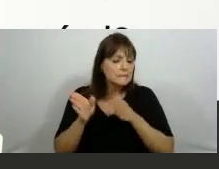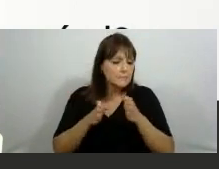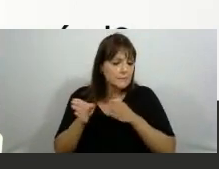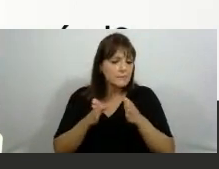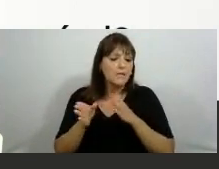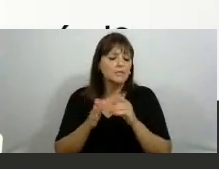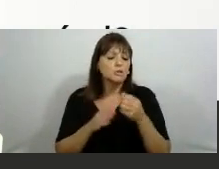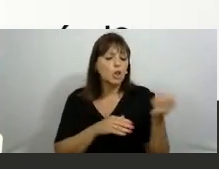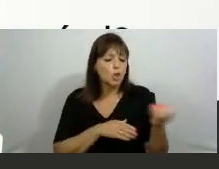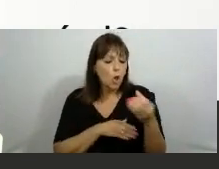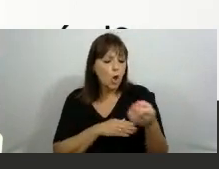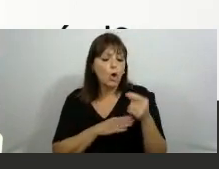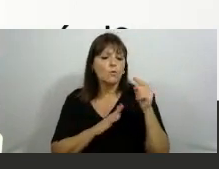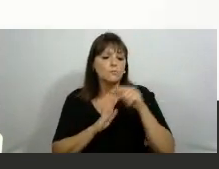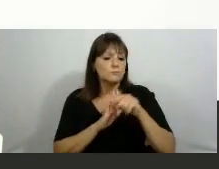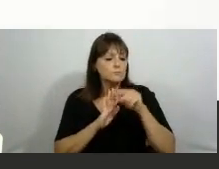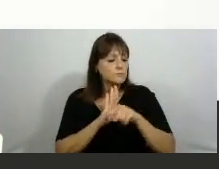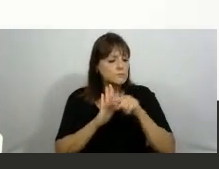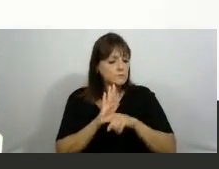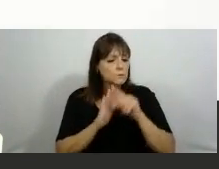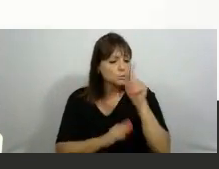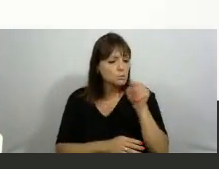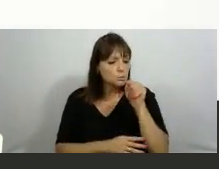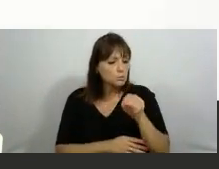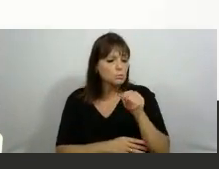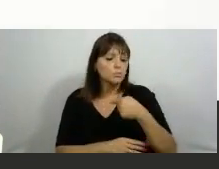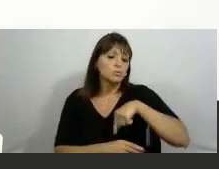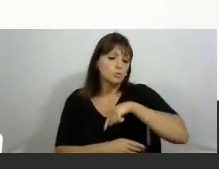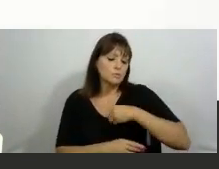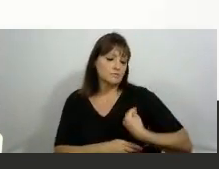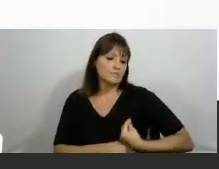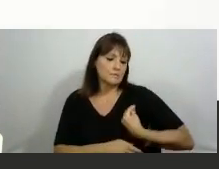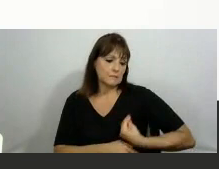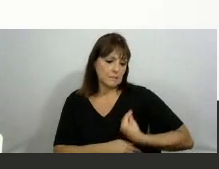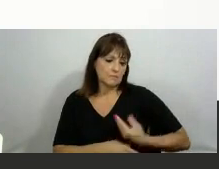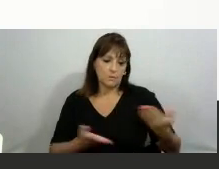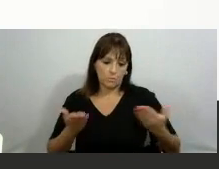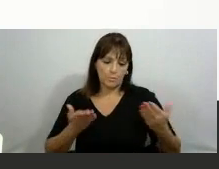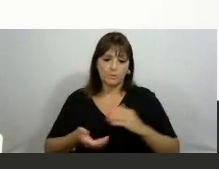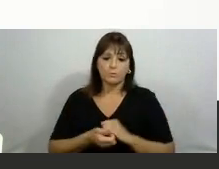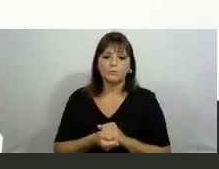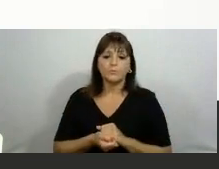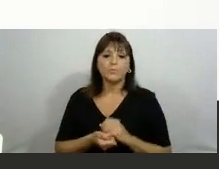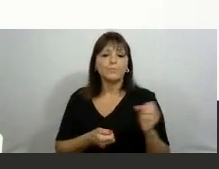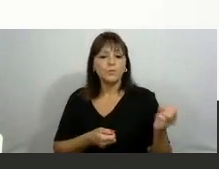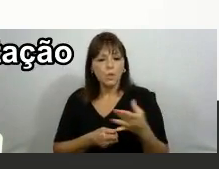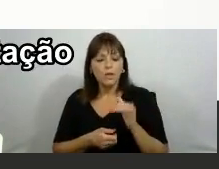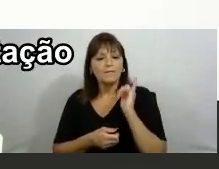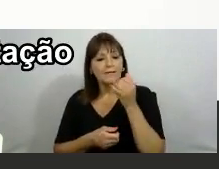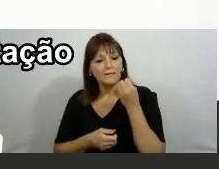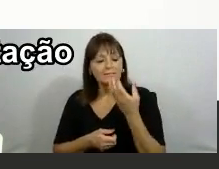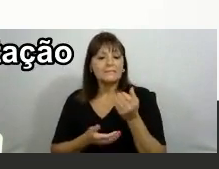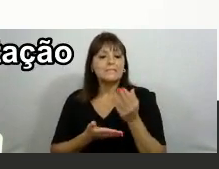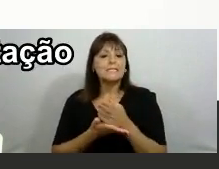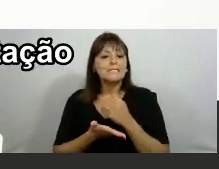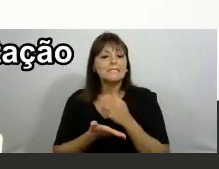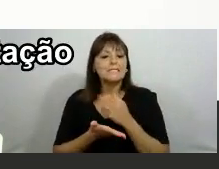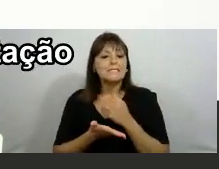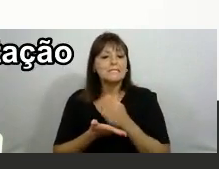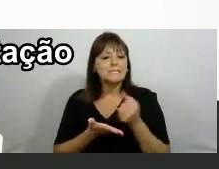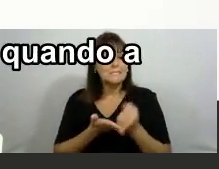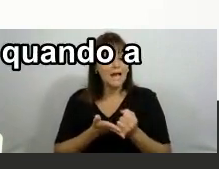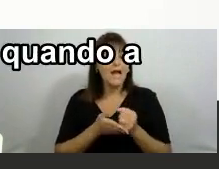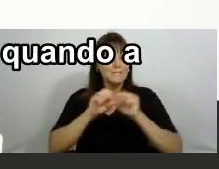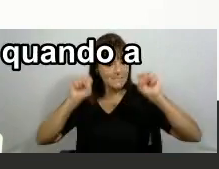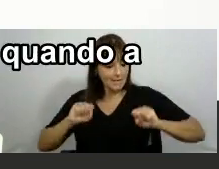gente tem vivido aí recentemente. As novas narrativas do Design System, eu eu tenho a